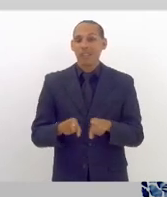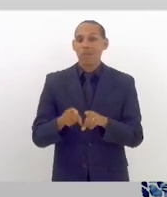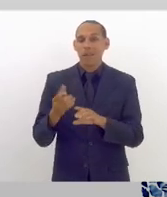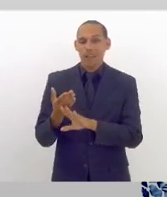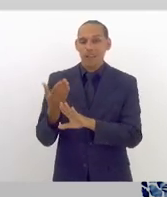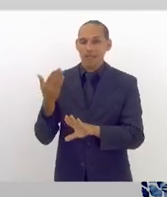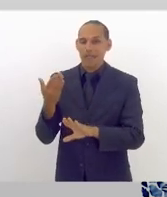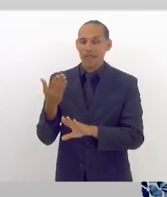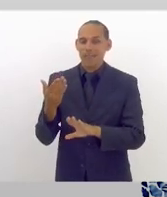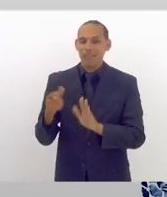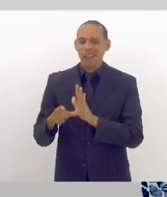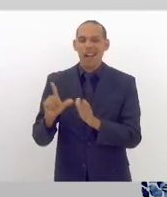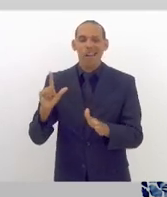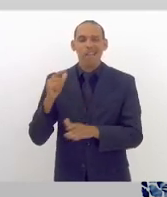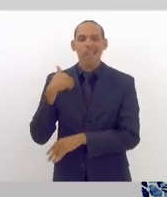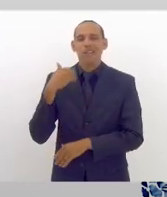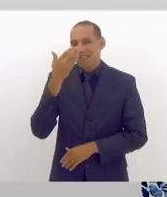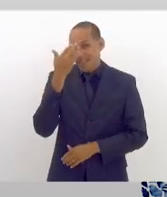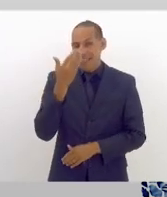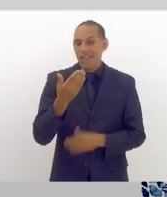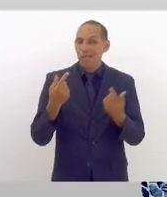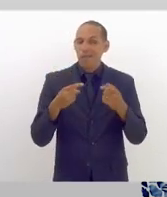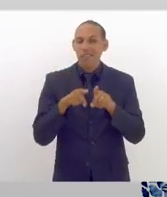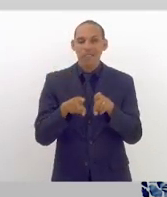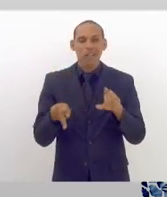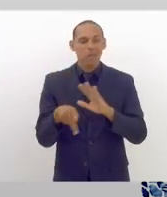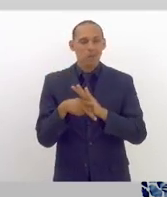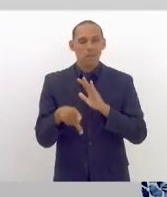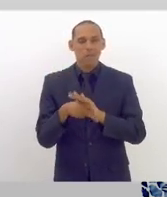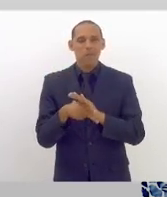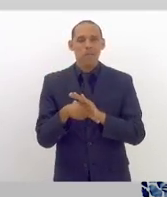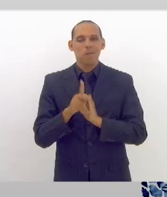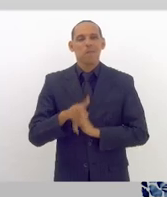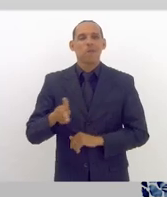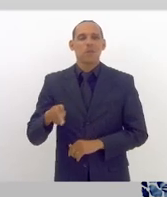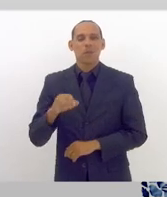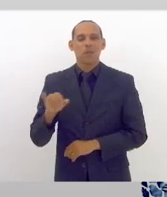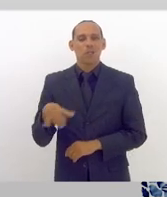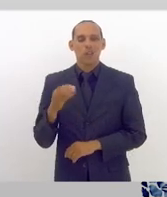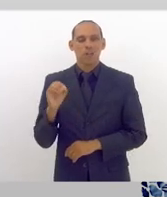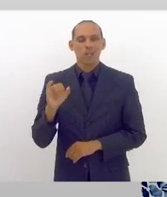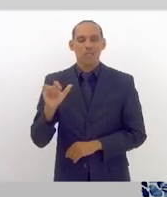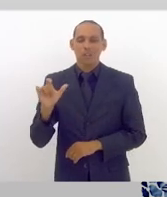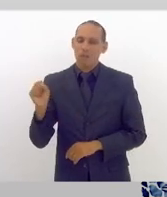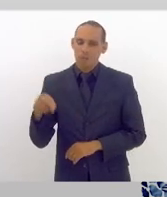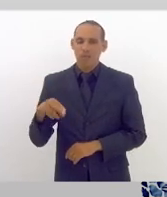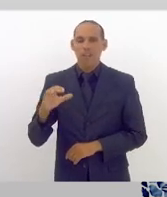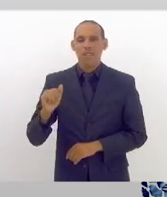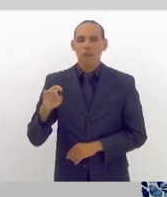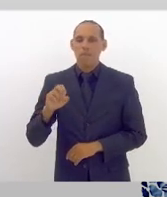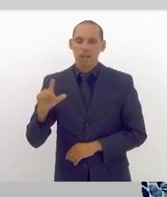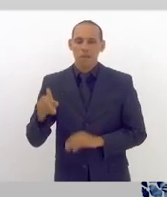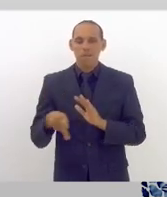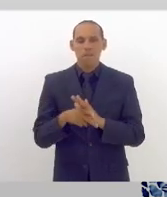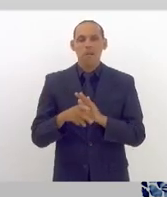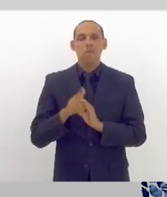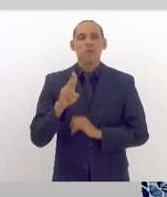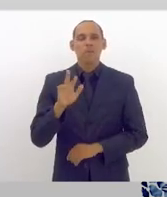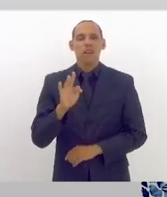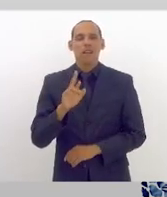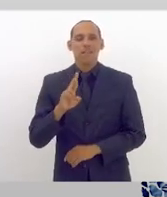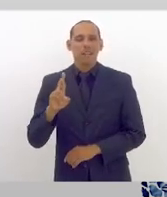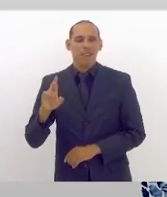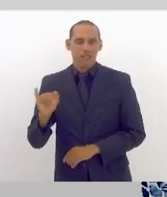eu também queria agradecer a parceria da do professor Joilson Cabral da Universidade Federal Rural do Rio de Janeiro